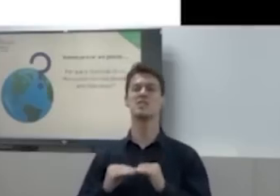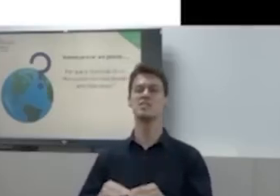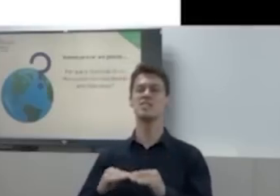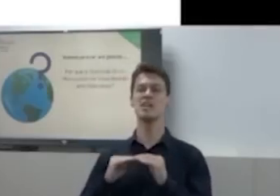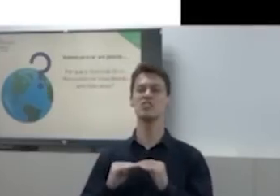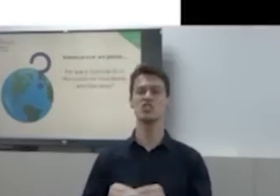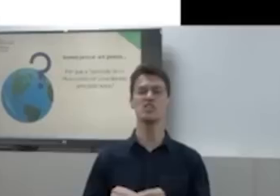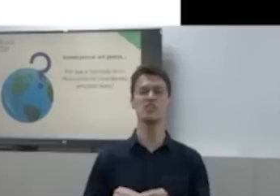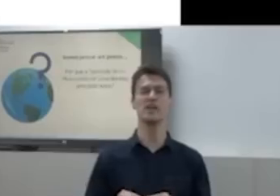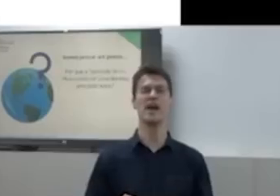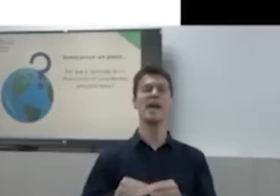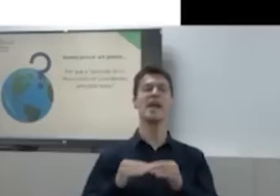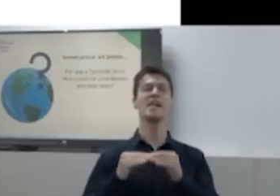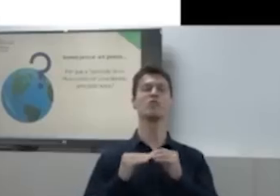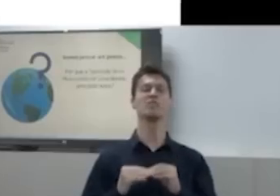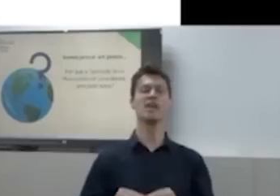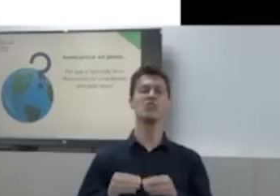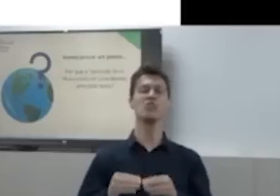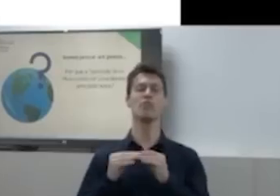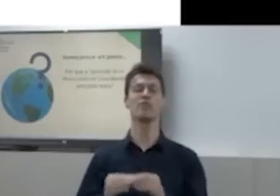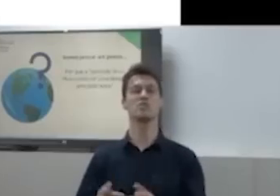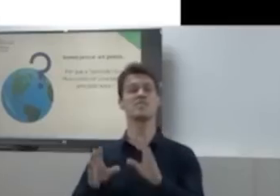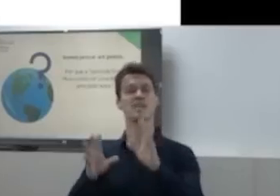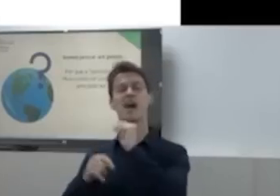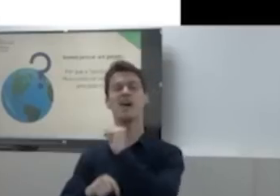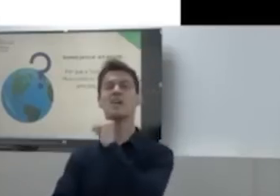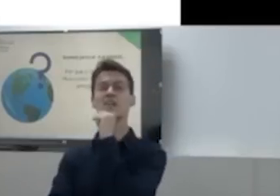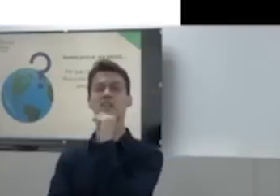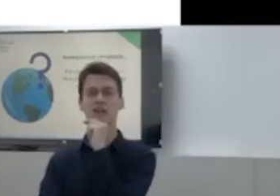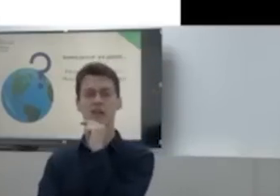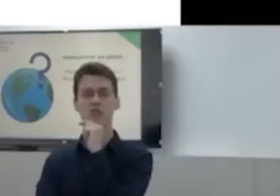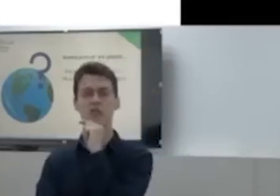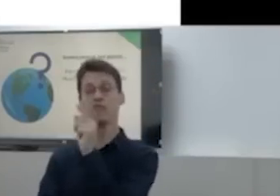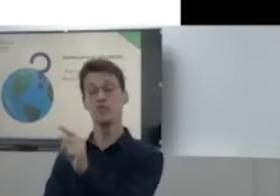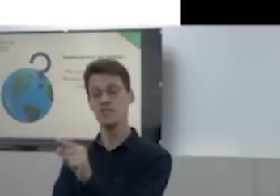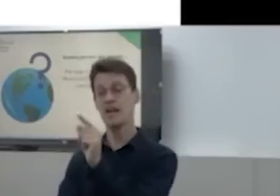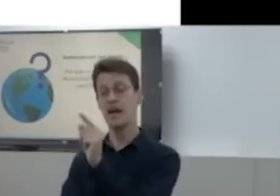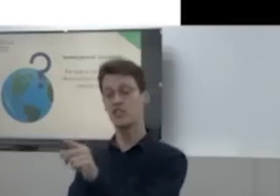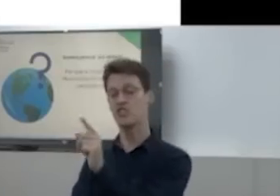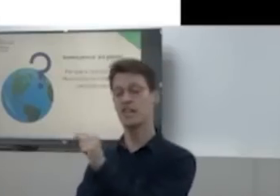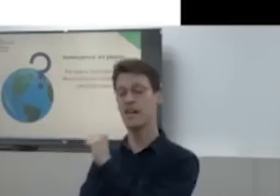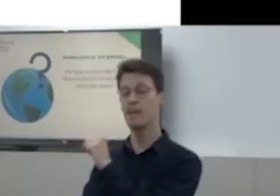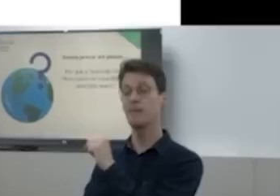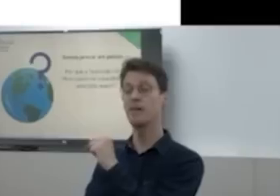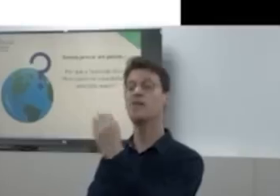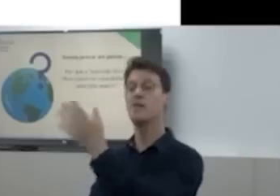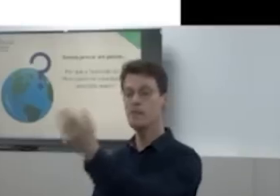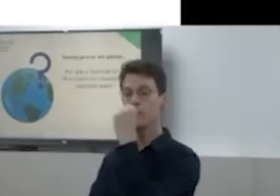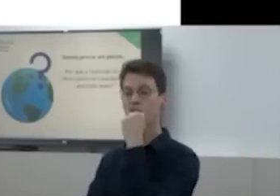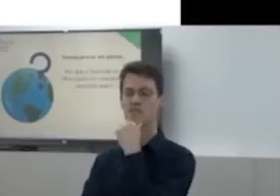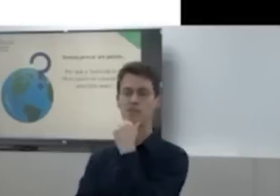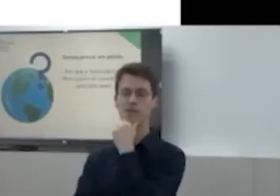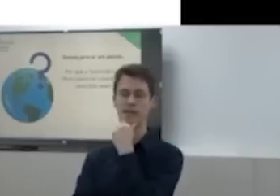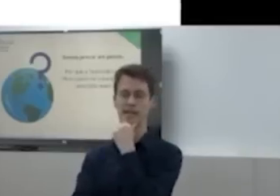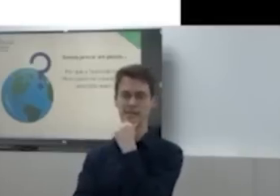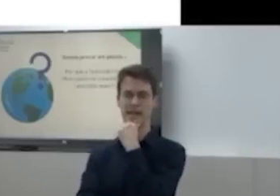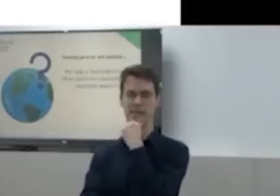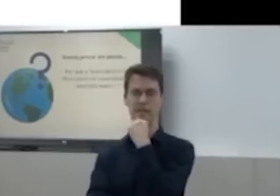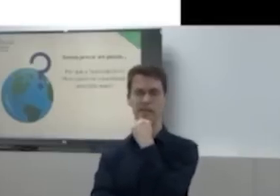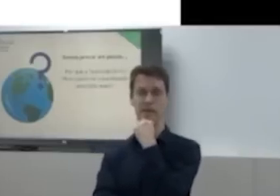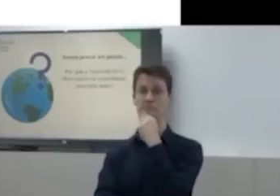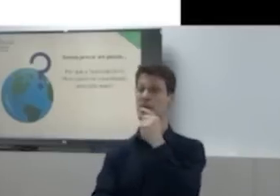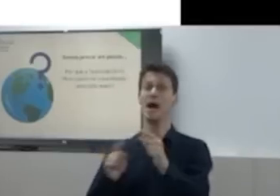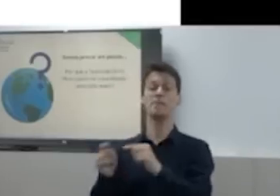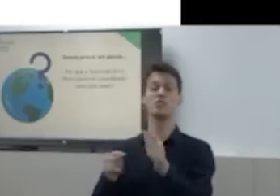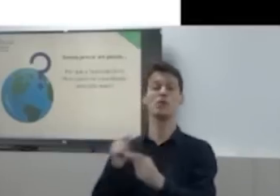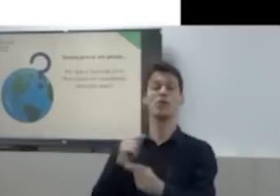uma base científica. Ele não tem comprovações. Então você acha que a Terra é plana? Me mostre por que